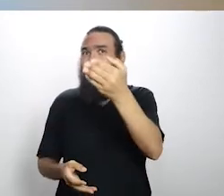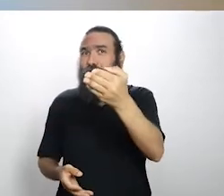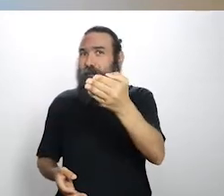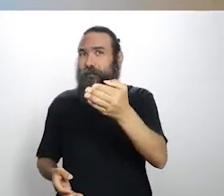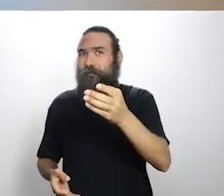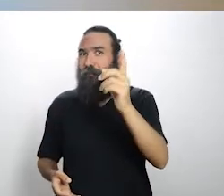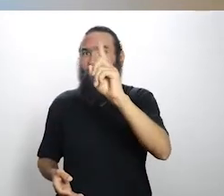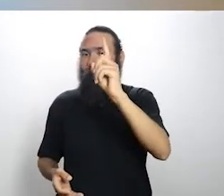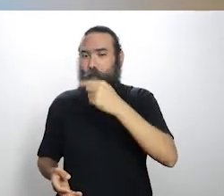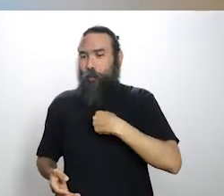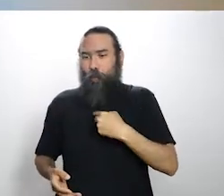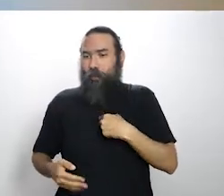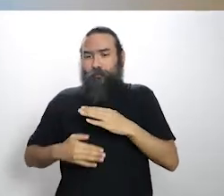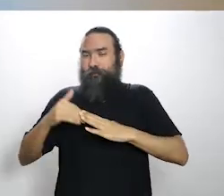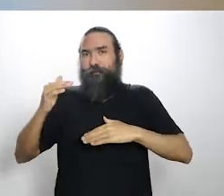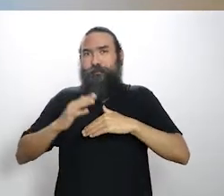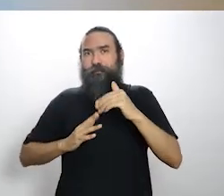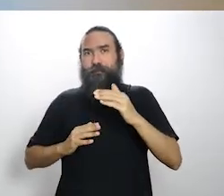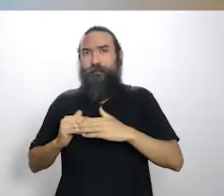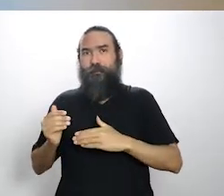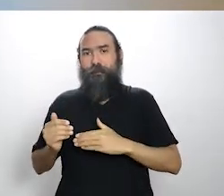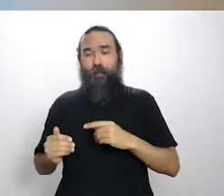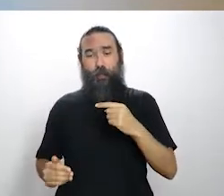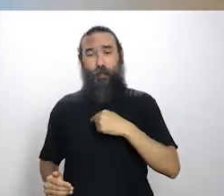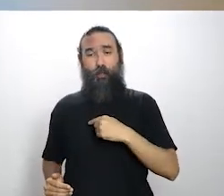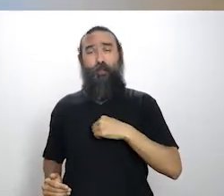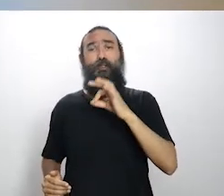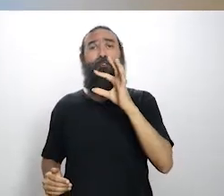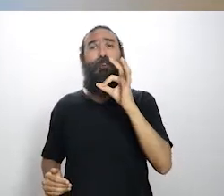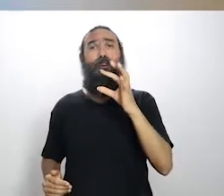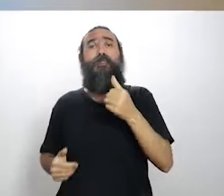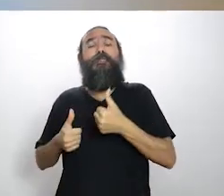seguindo forma de manter